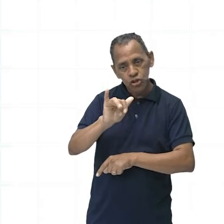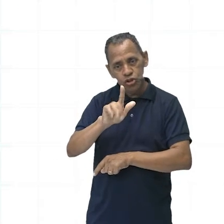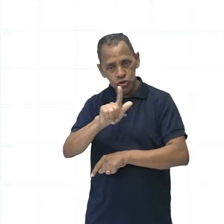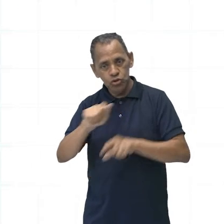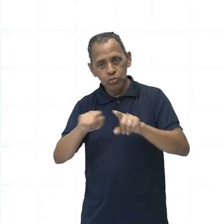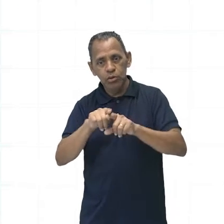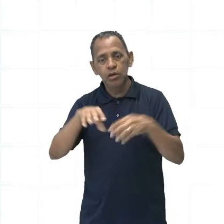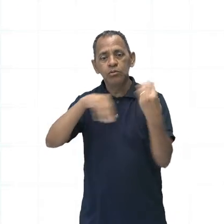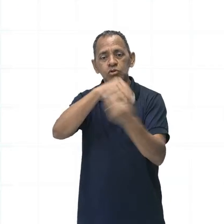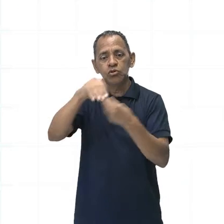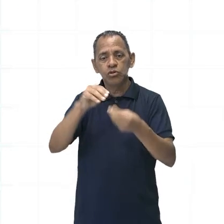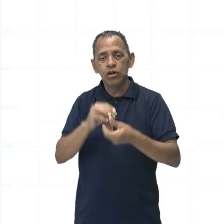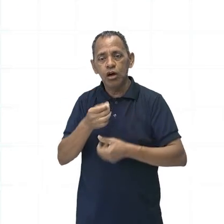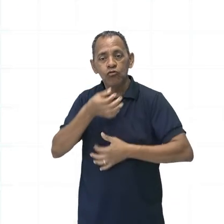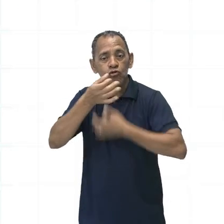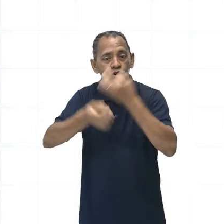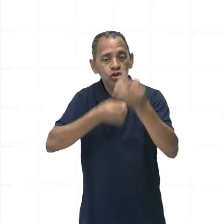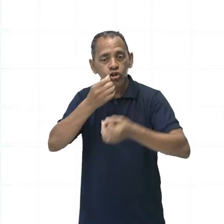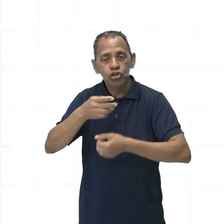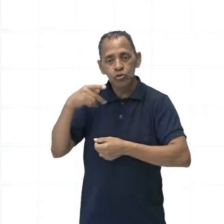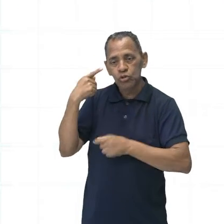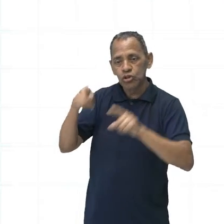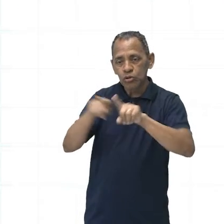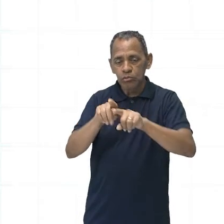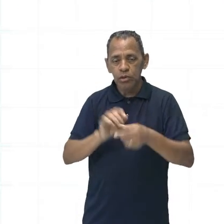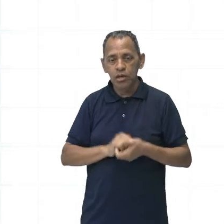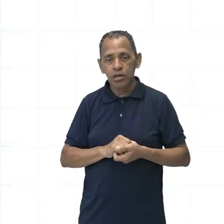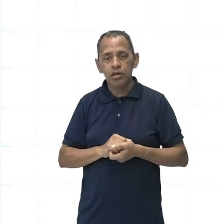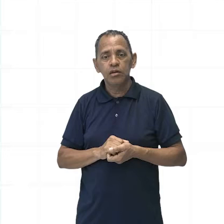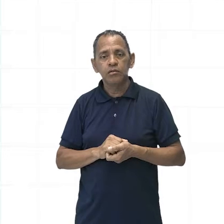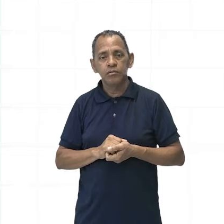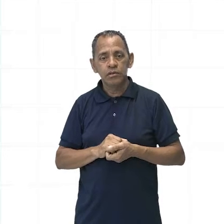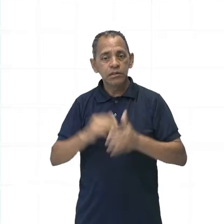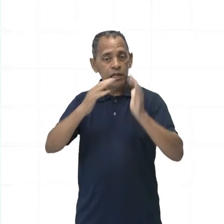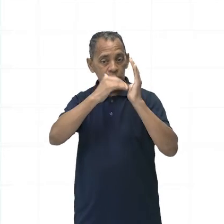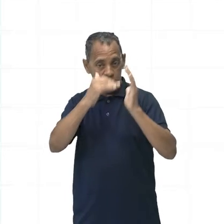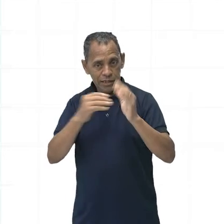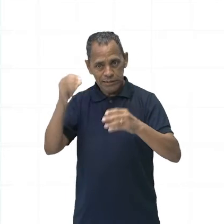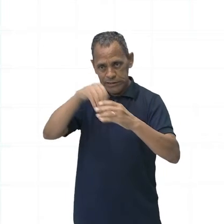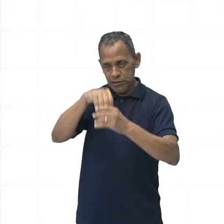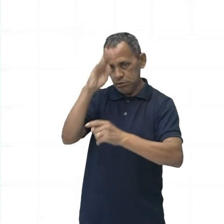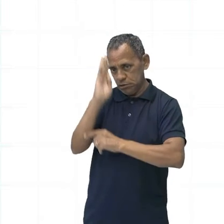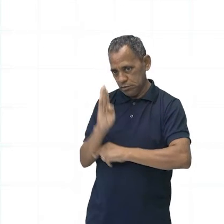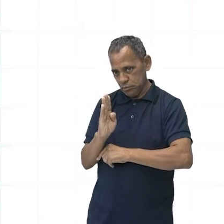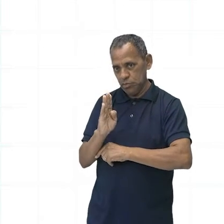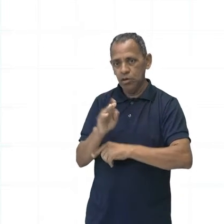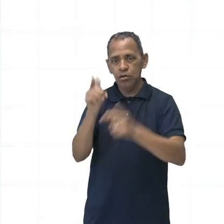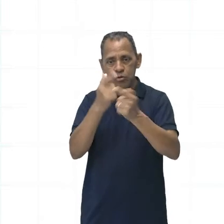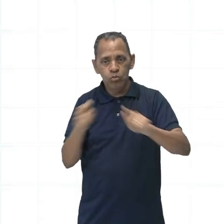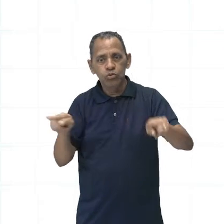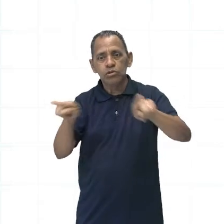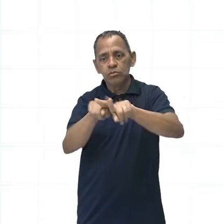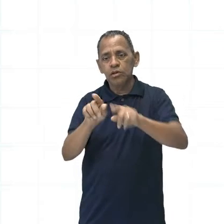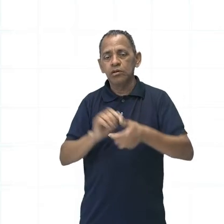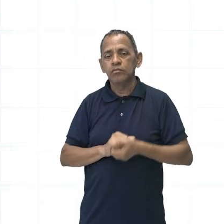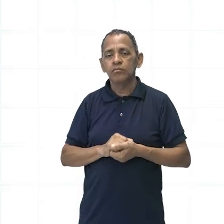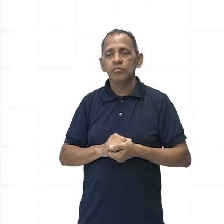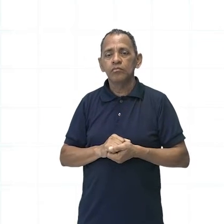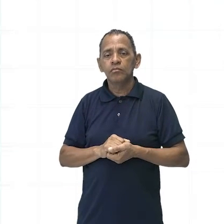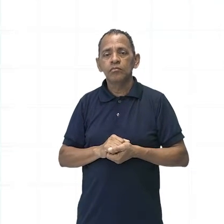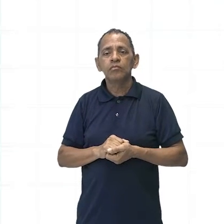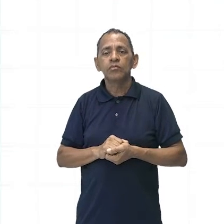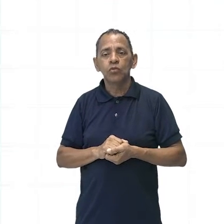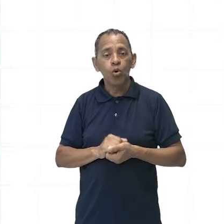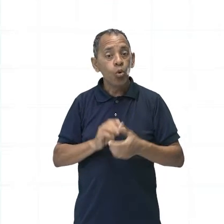mesclavam críticas de política e renovação estética na música brasileira. Nós temos também a Legião Urbana, né,